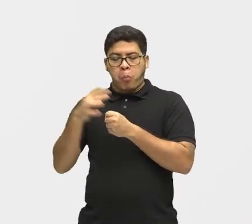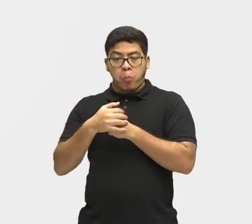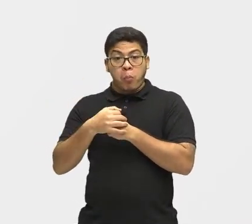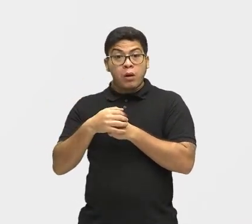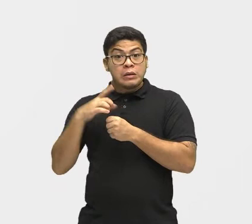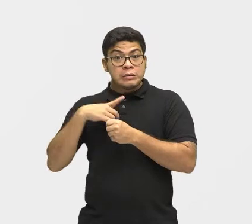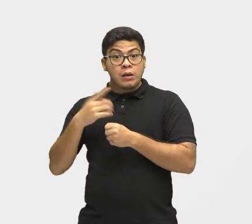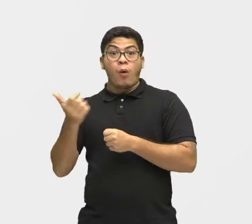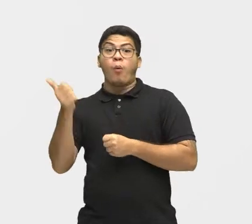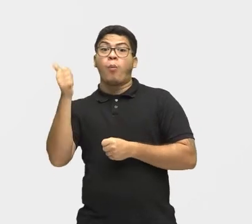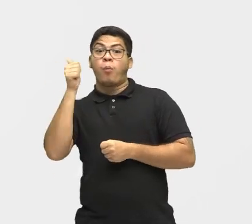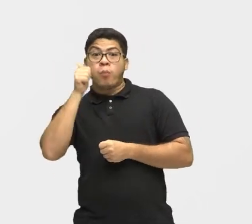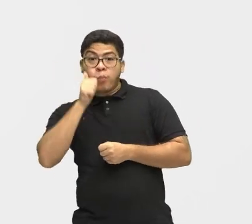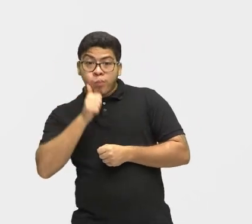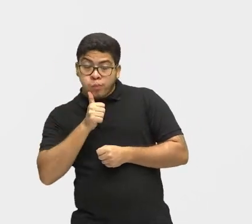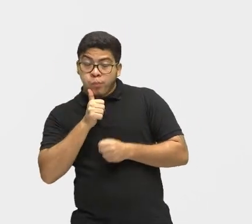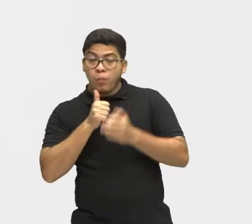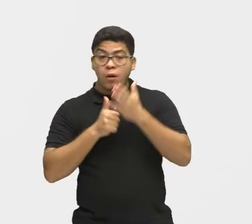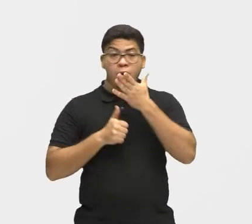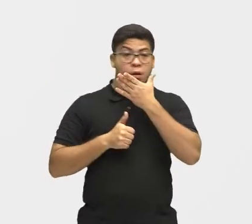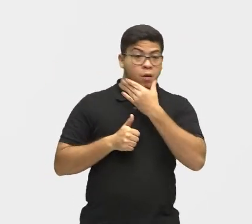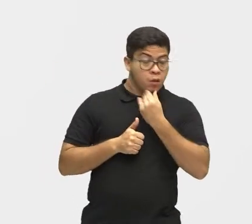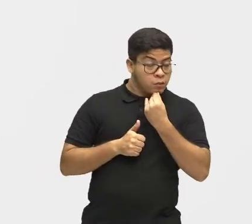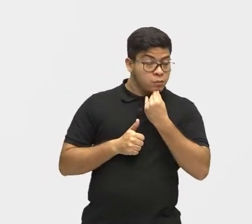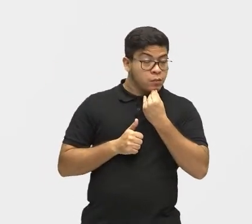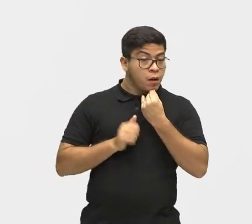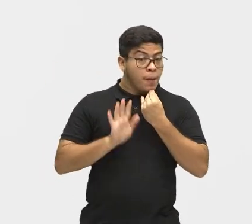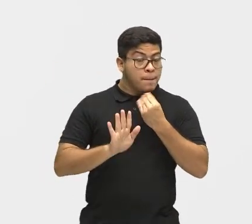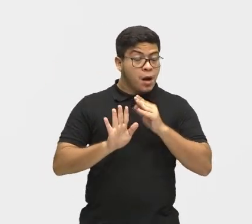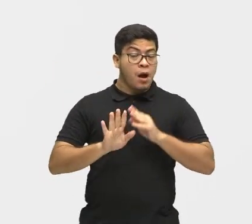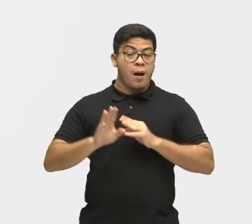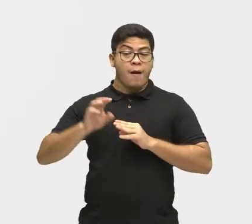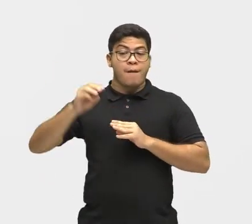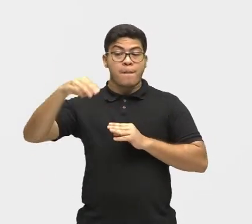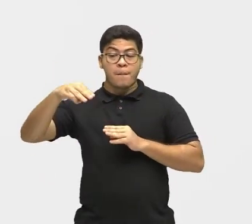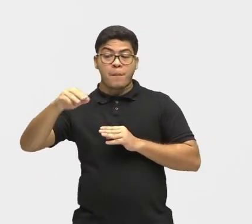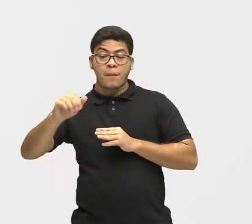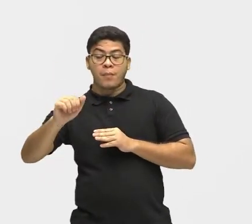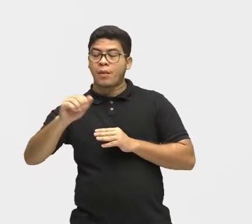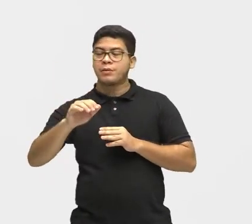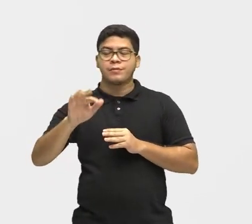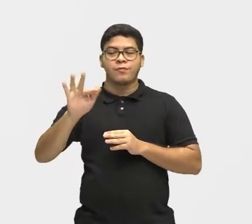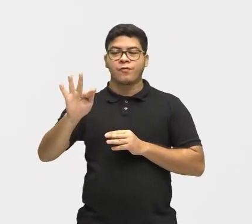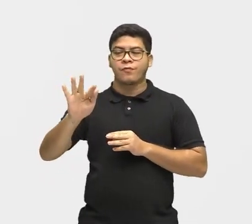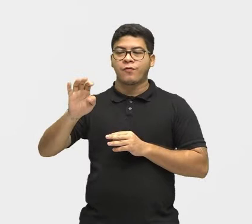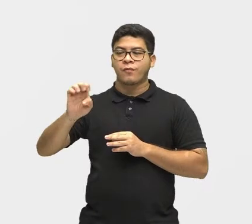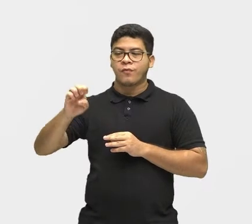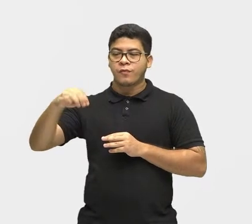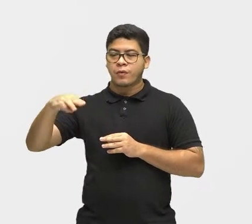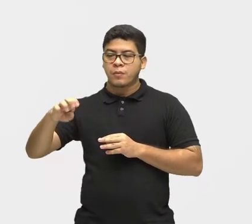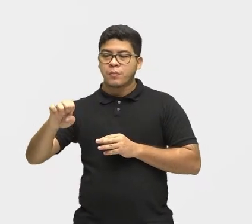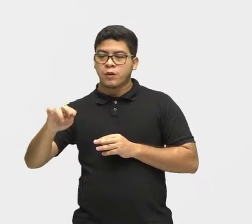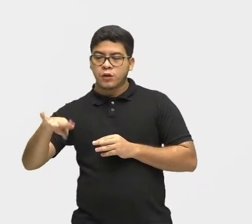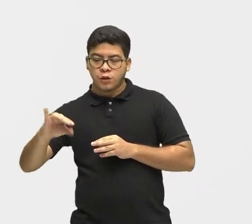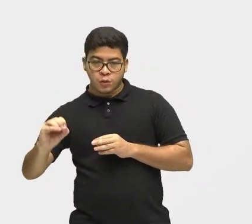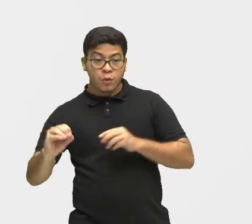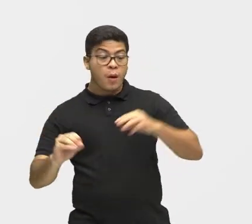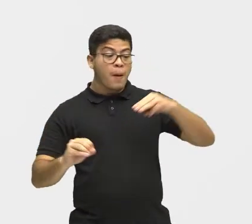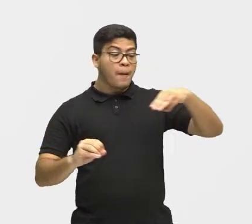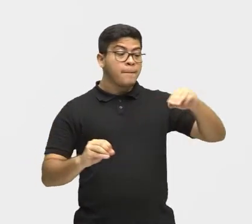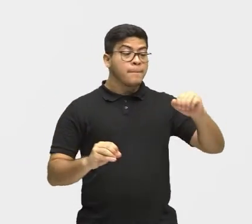masculinos e femininos, tá? É na flor que acontece esse processo e é na flor também que tem